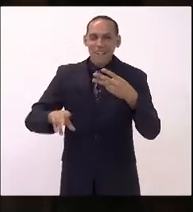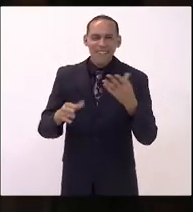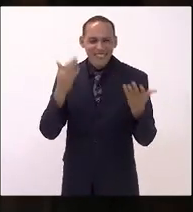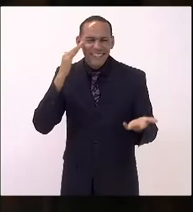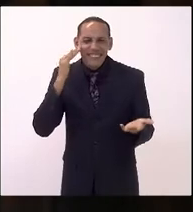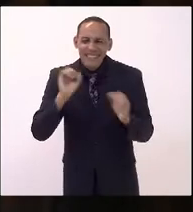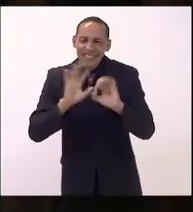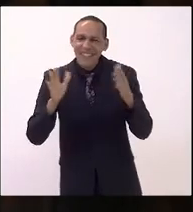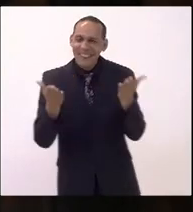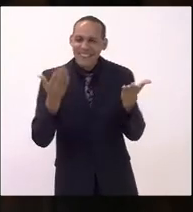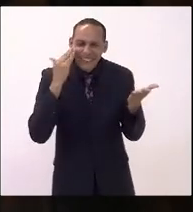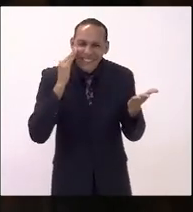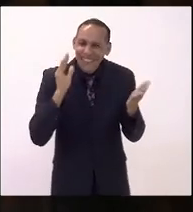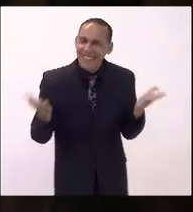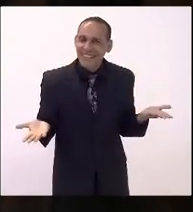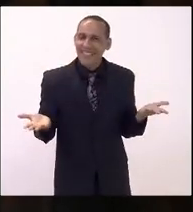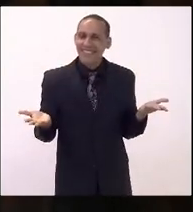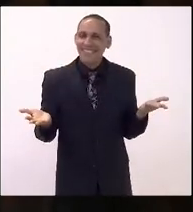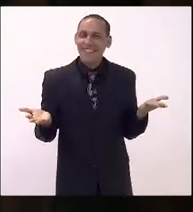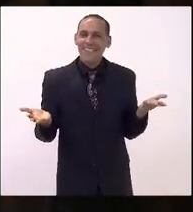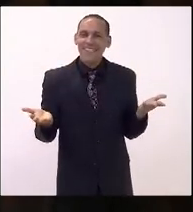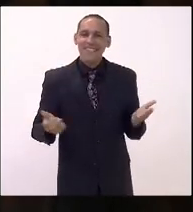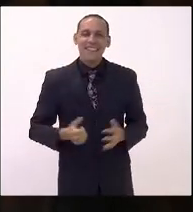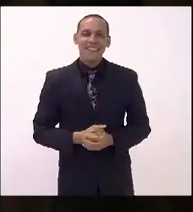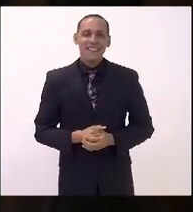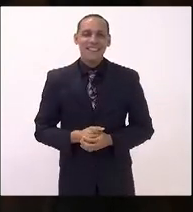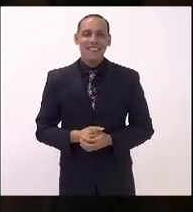Entende? Vocês estão entendendo o que eu estou dizendo?